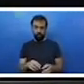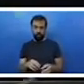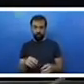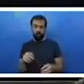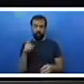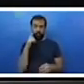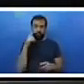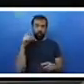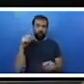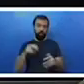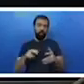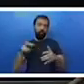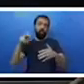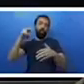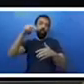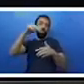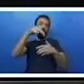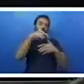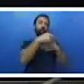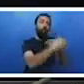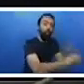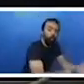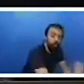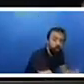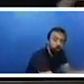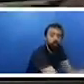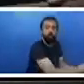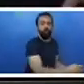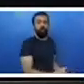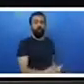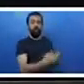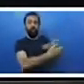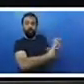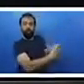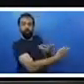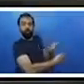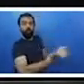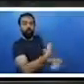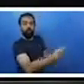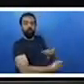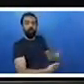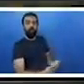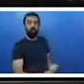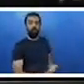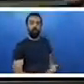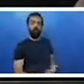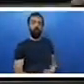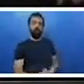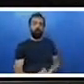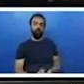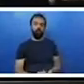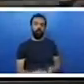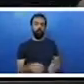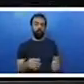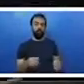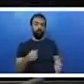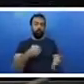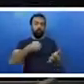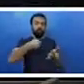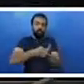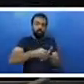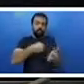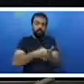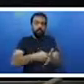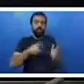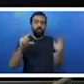chão, ele faz o rolamento para diminuir os impactos, né? Então ele dá uma rolada, ele faz um movimento para ele diminuir aquele impacto que pode ser